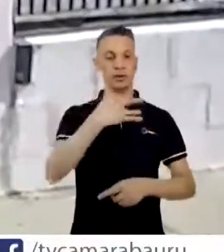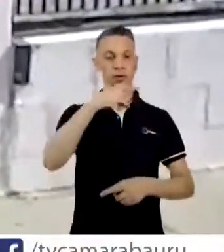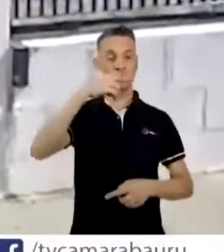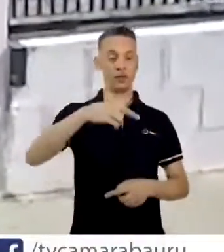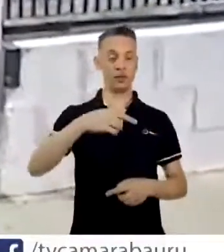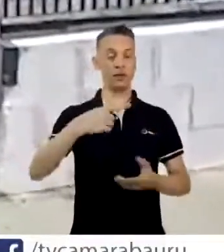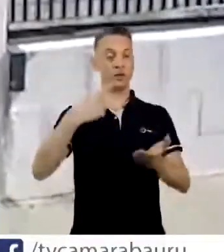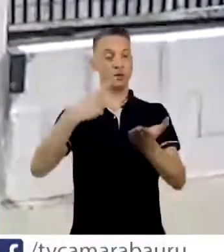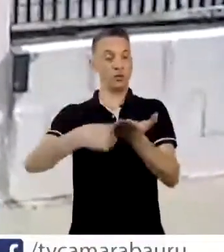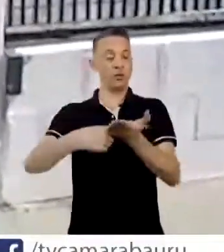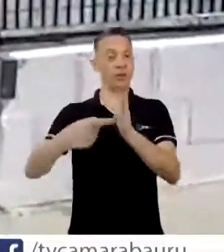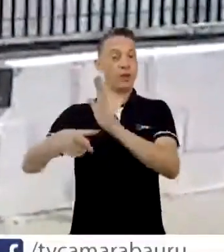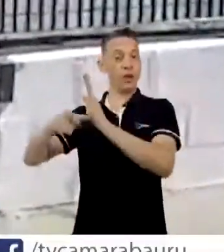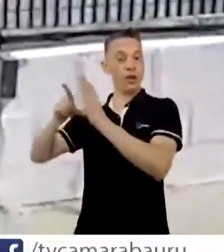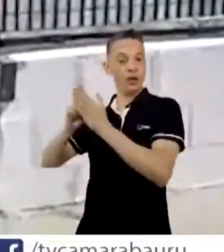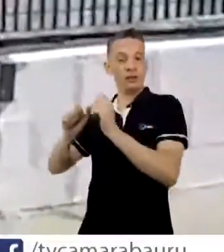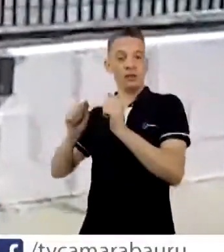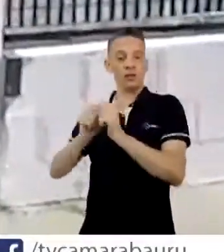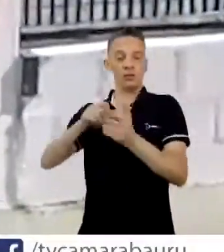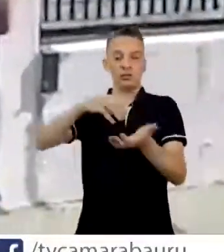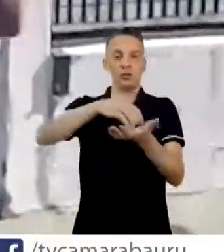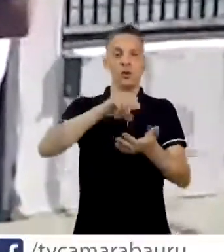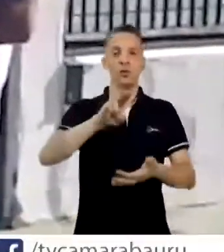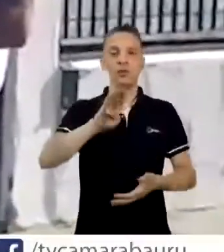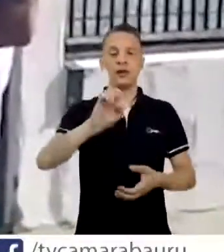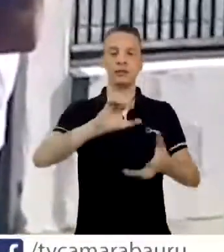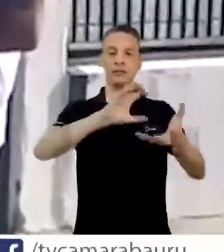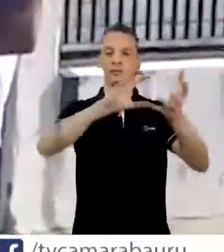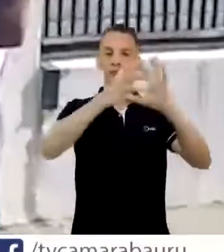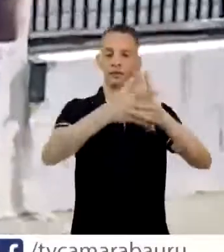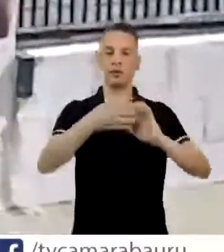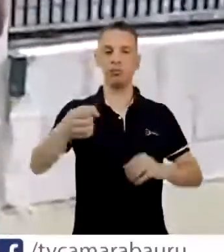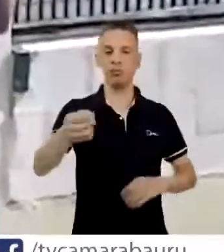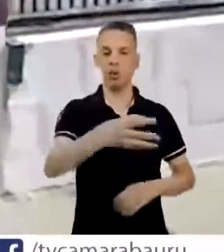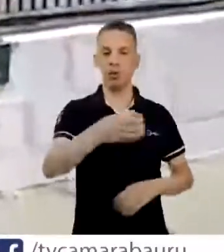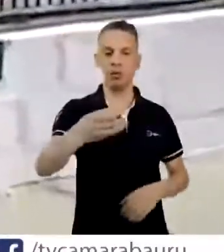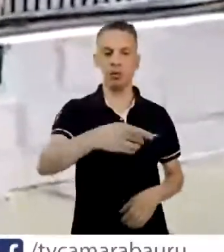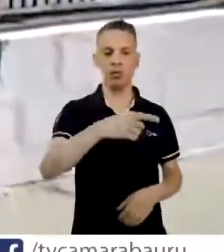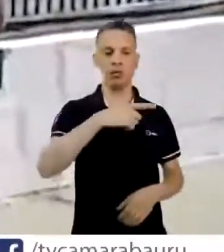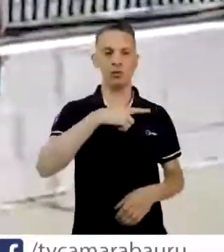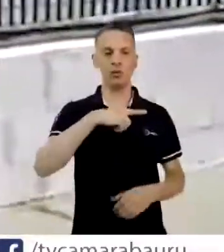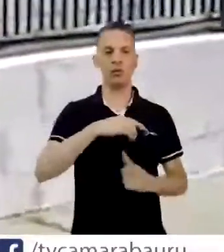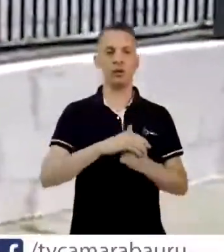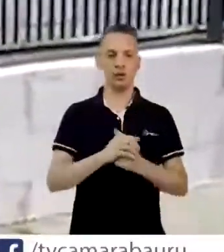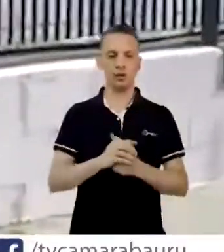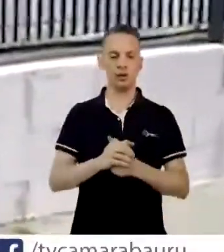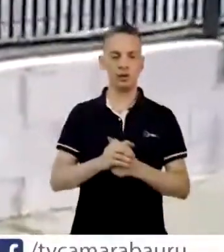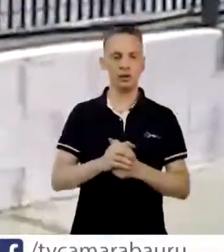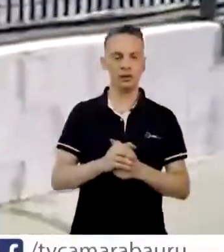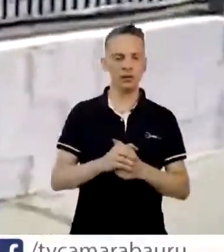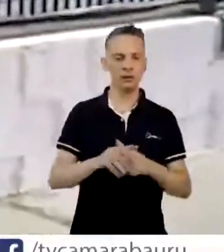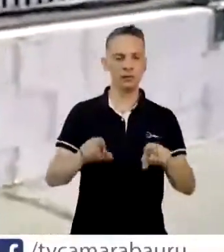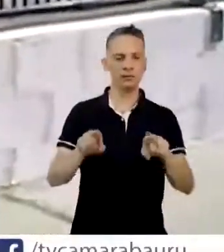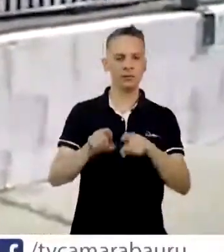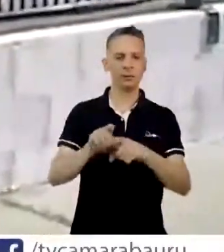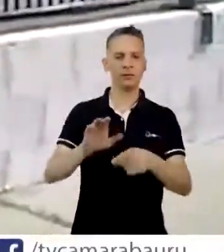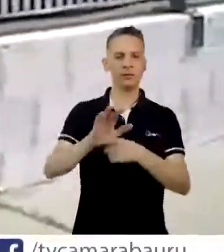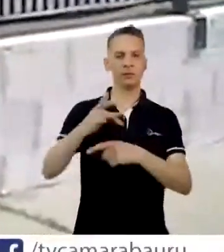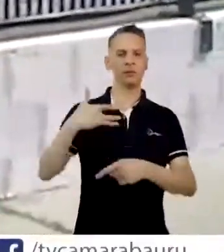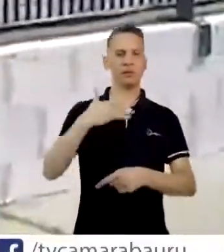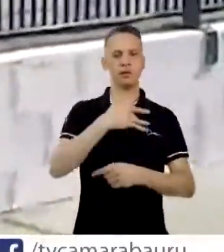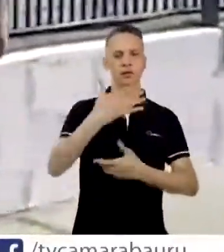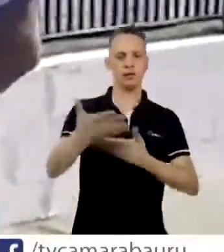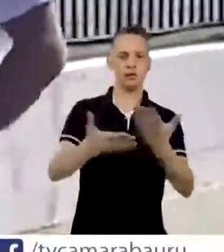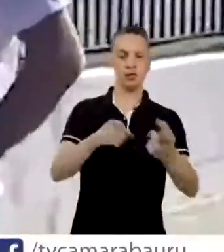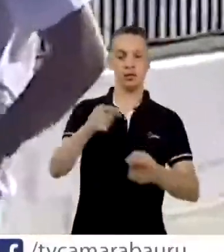agora a unidade está sendo ampliada, revitalizada, tudo climatizada para ajudar a comunidade aqui da região no atendimento de saúde. Dr. Sérgio,